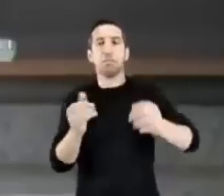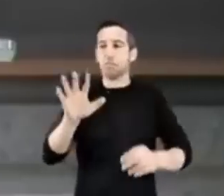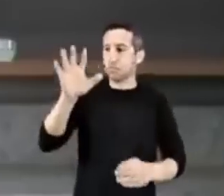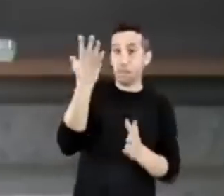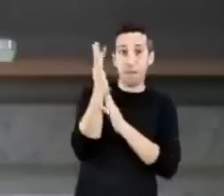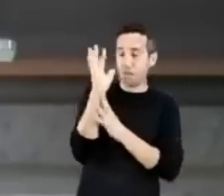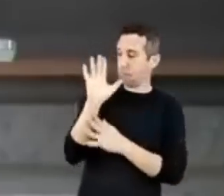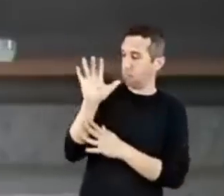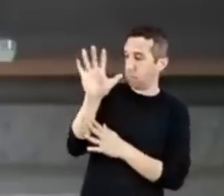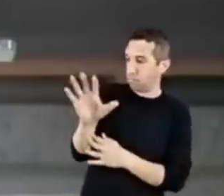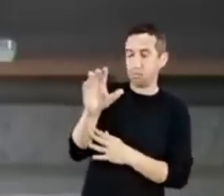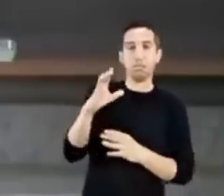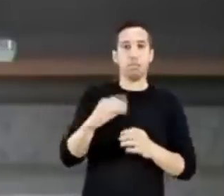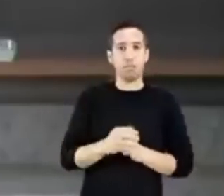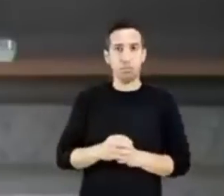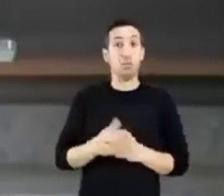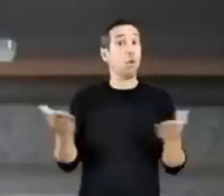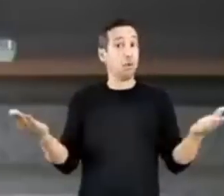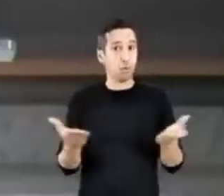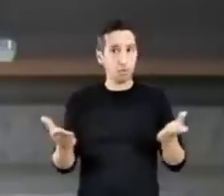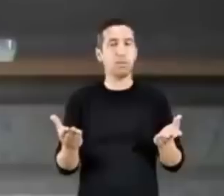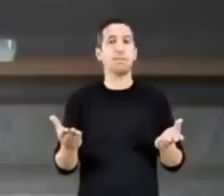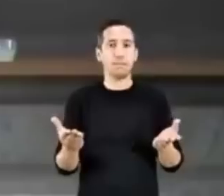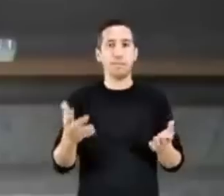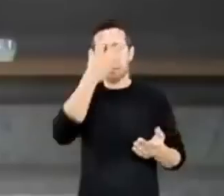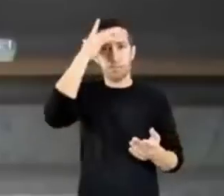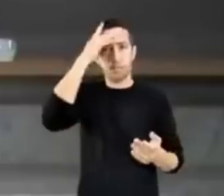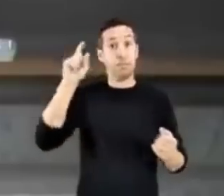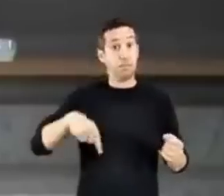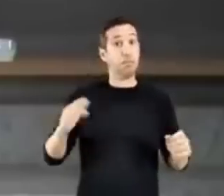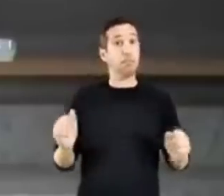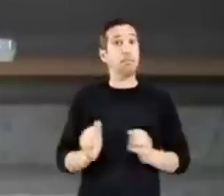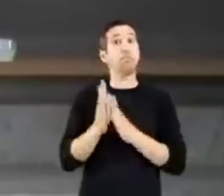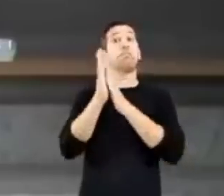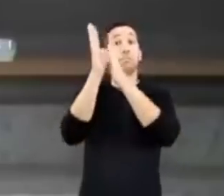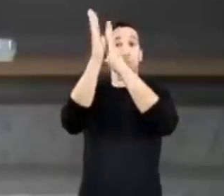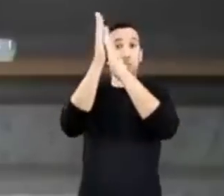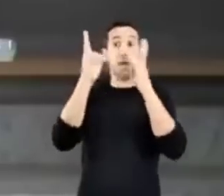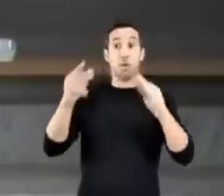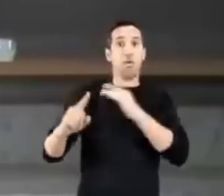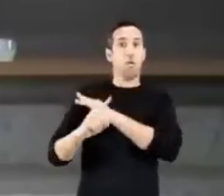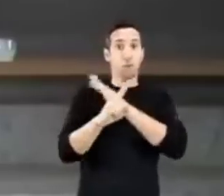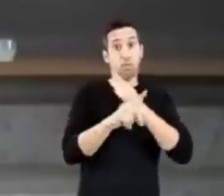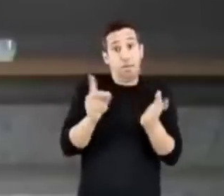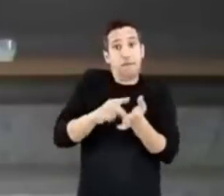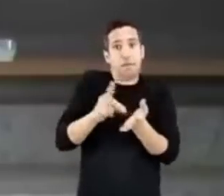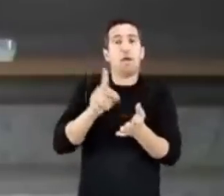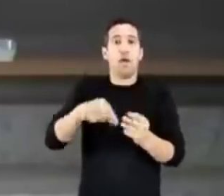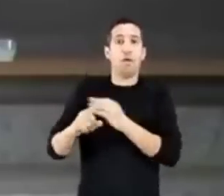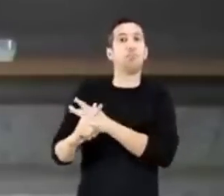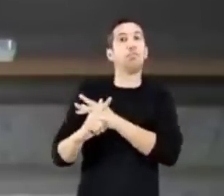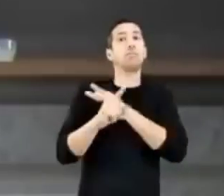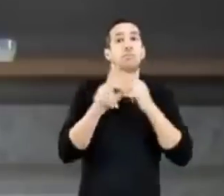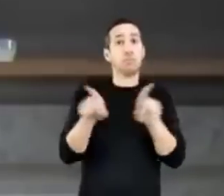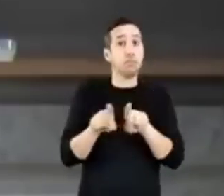enferma Hoje essas pessoas são aplaudidos e aclamados como heróis em são realmente porque eu trabalho que essas